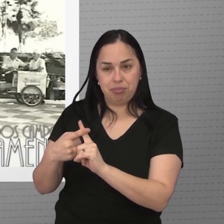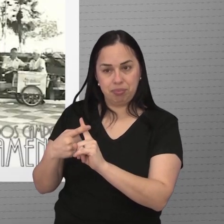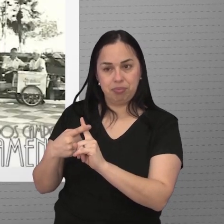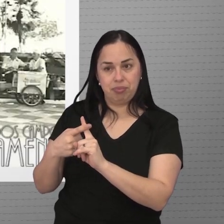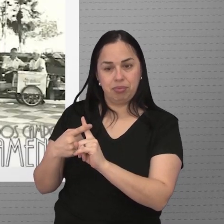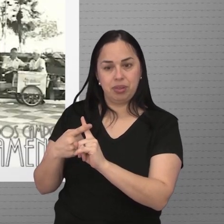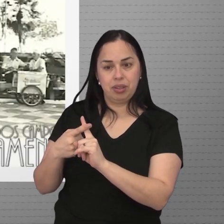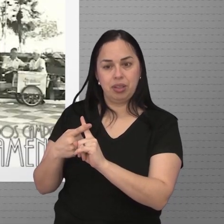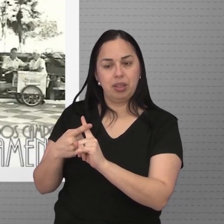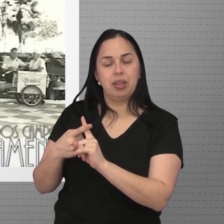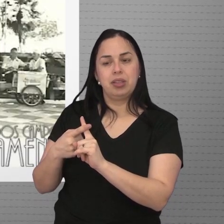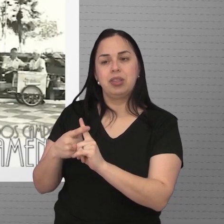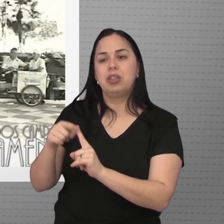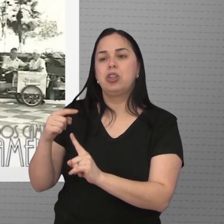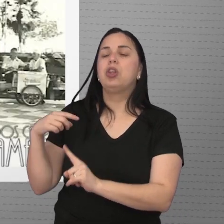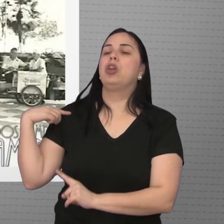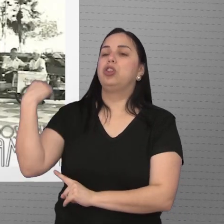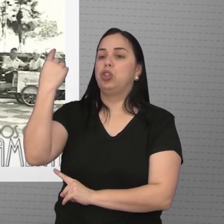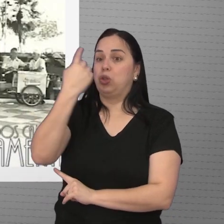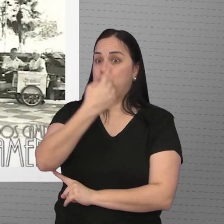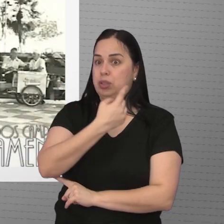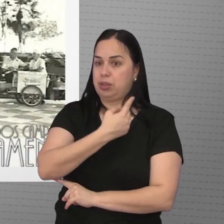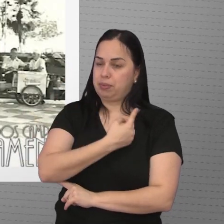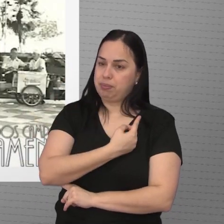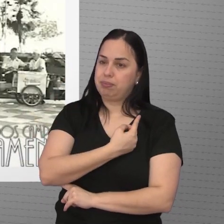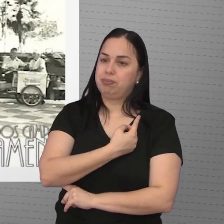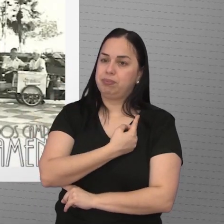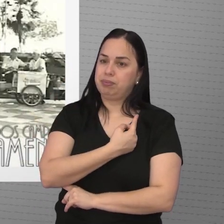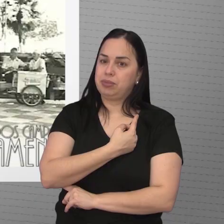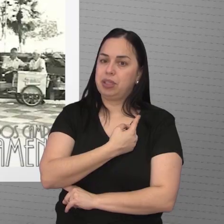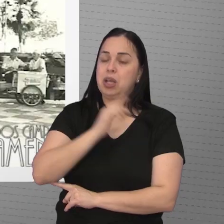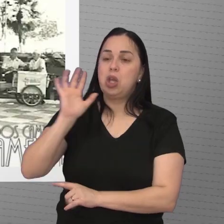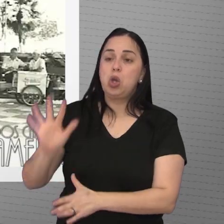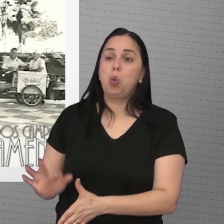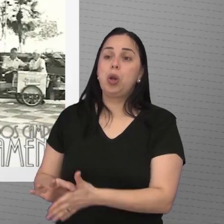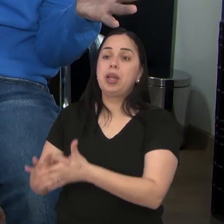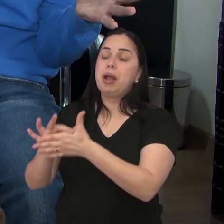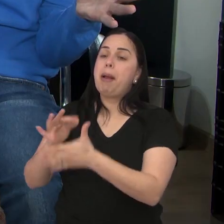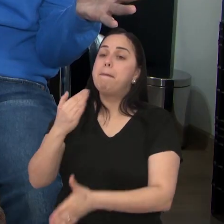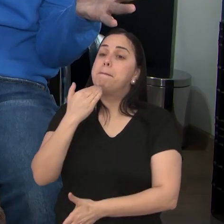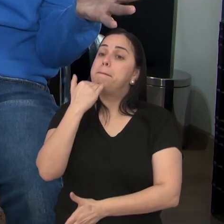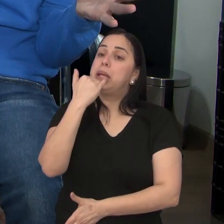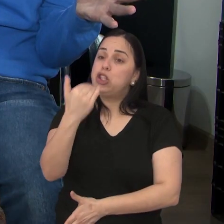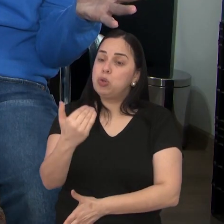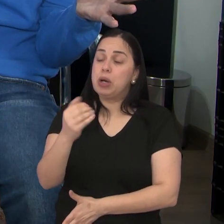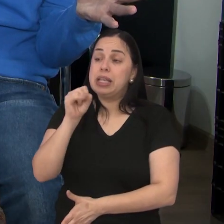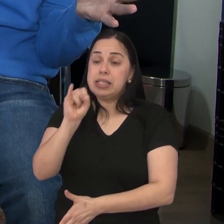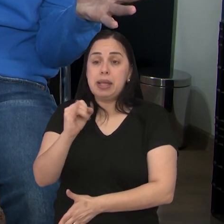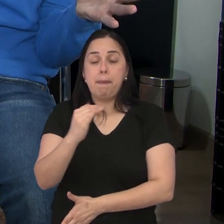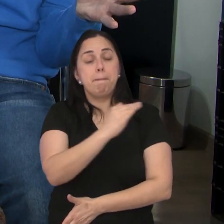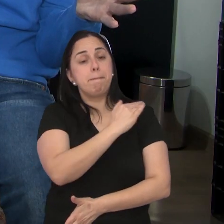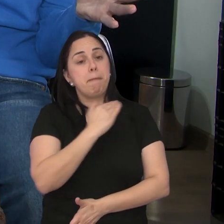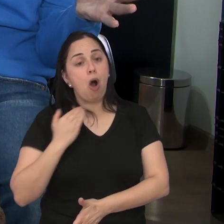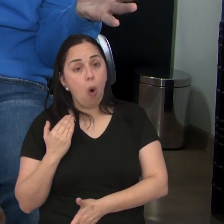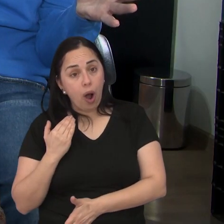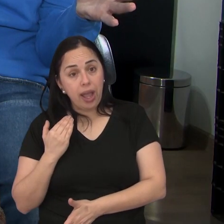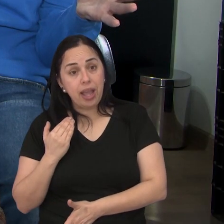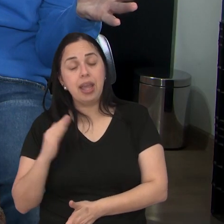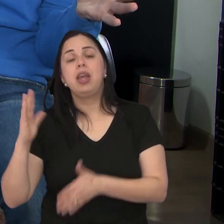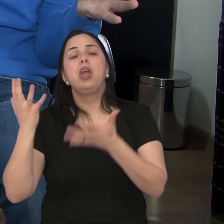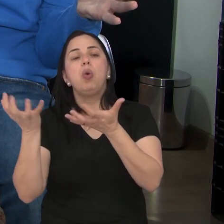da Irmandade de Nossa Senhora, e o líder pediu para ser enterrado lá. Porém,